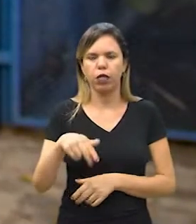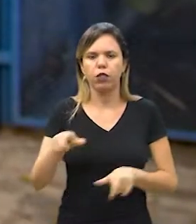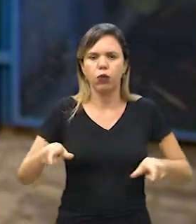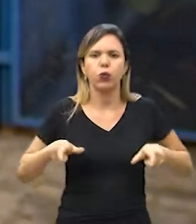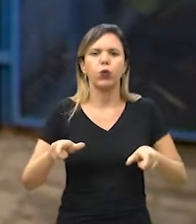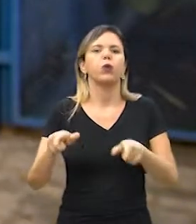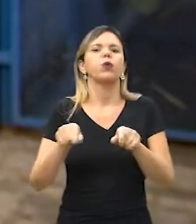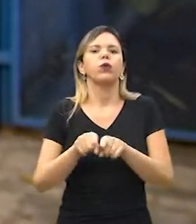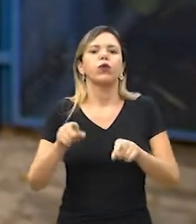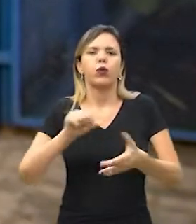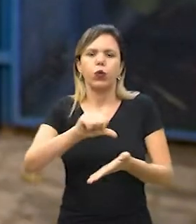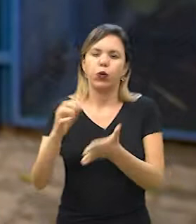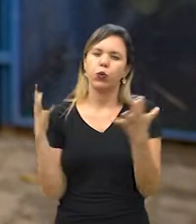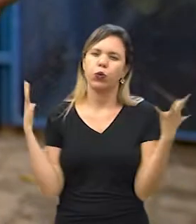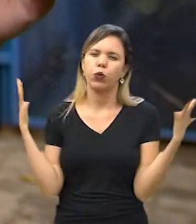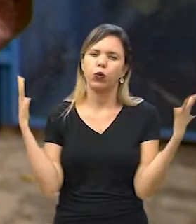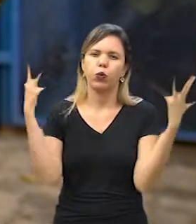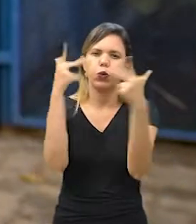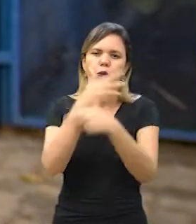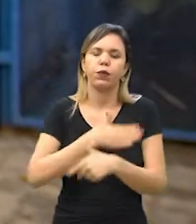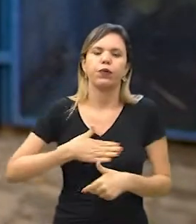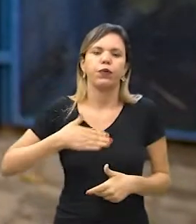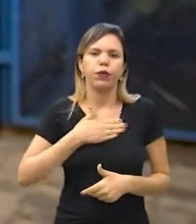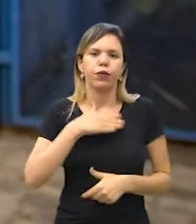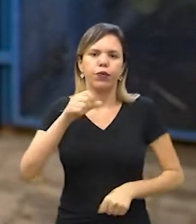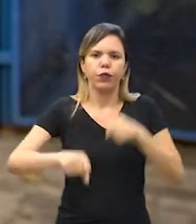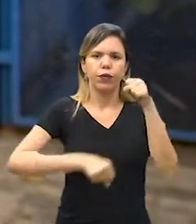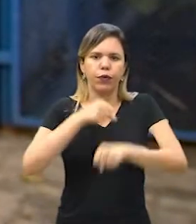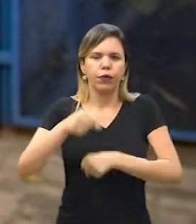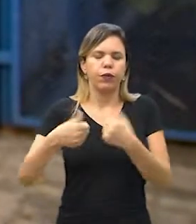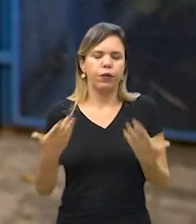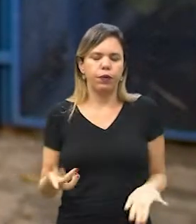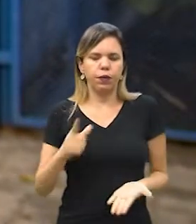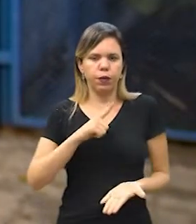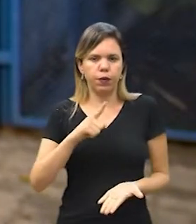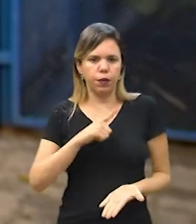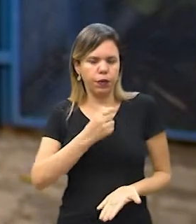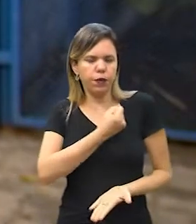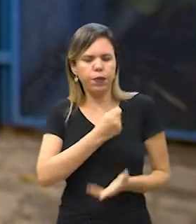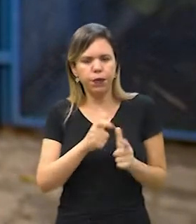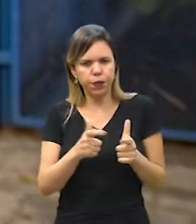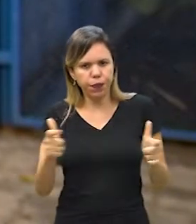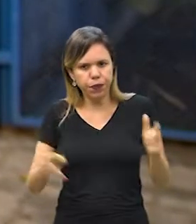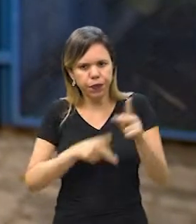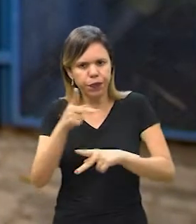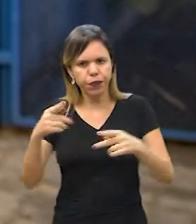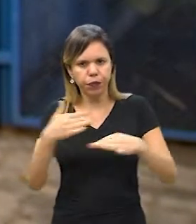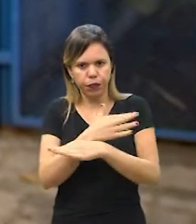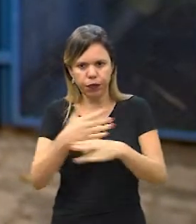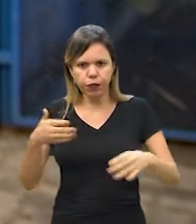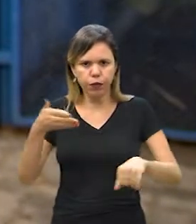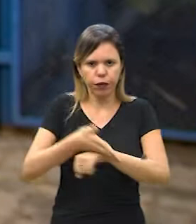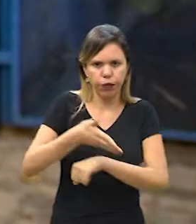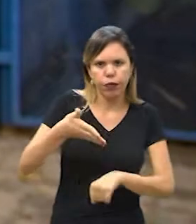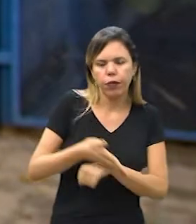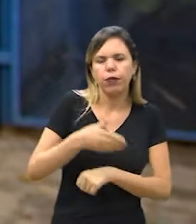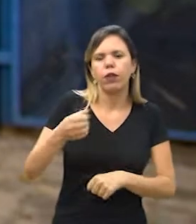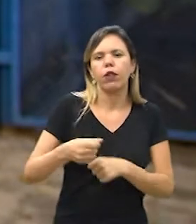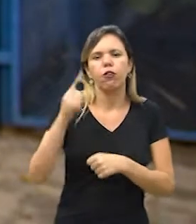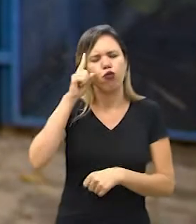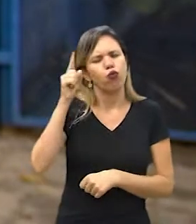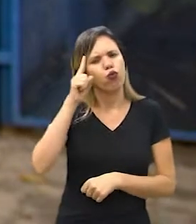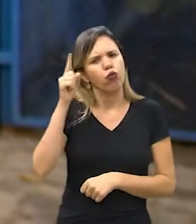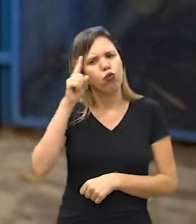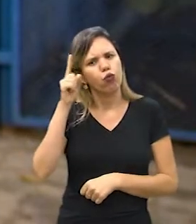de ciclistas porque a região é muito bonita é muito gostosa para pedalar então nós temos um número enorme de pessoas que vêm